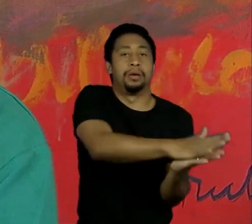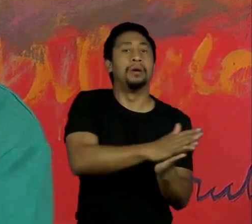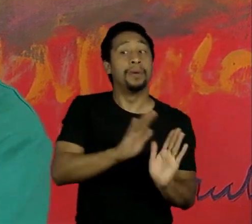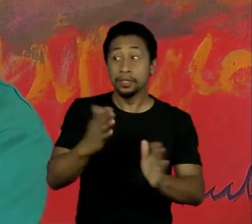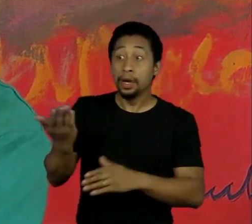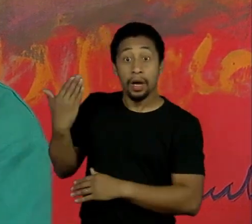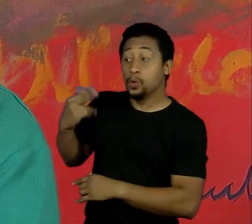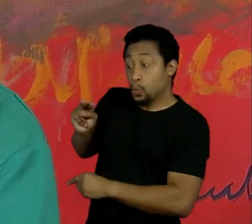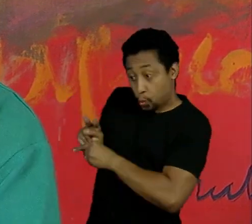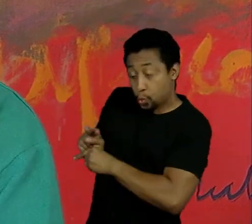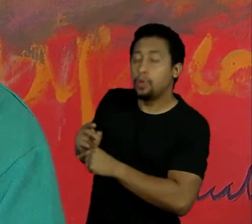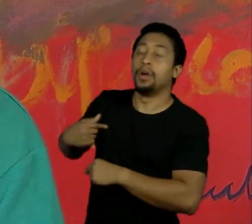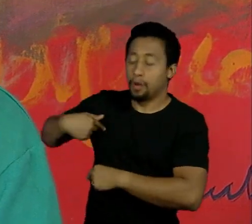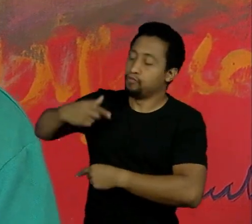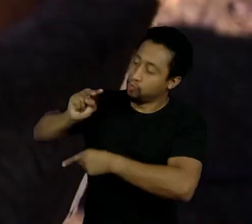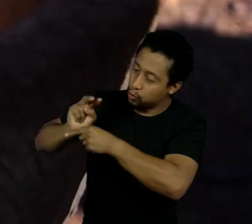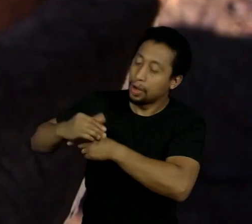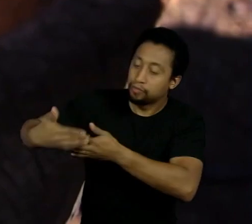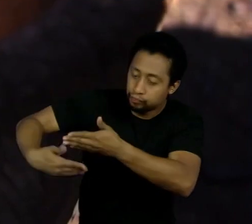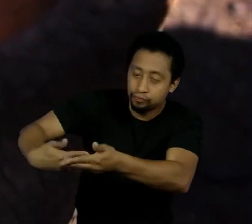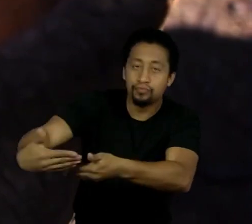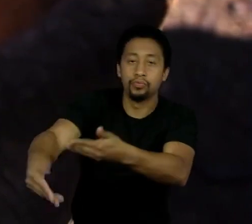para outra geração que vai vir, né?